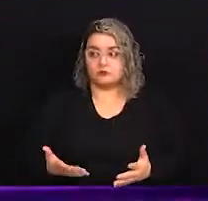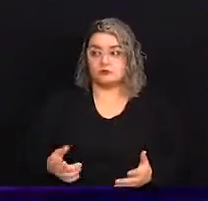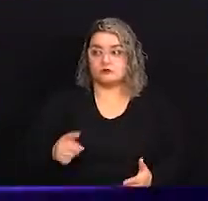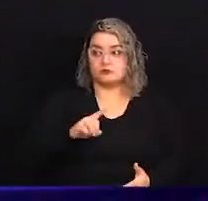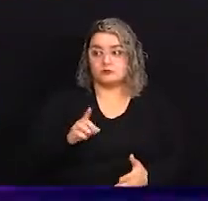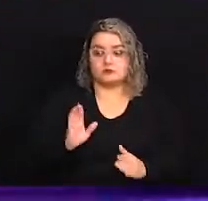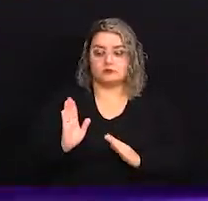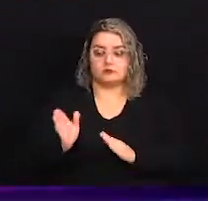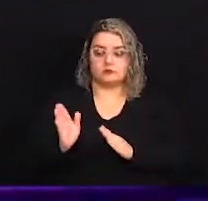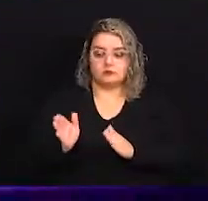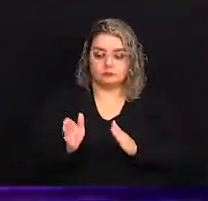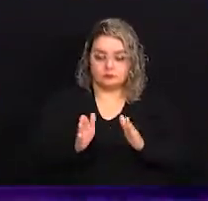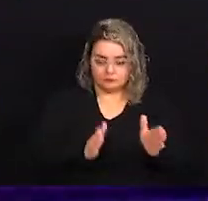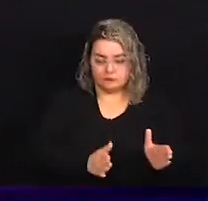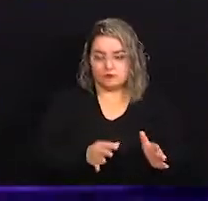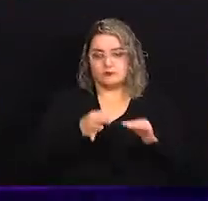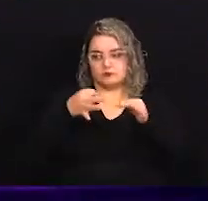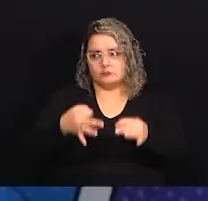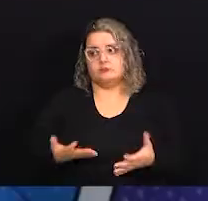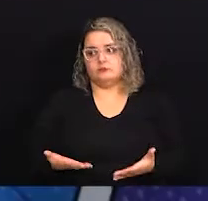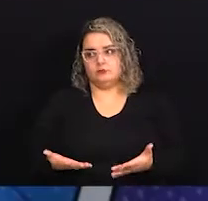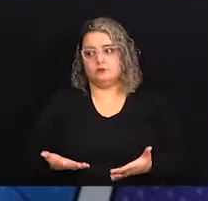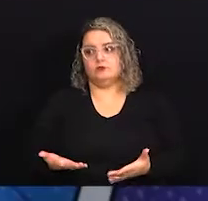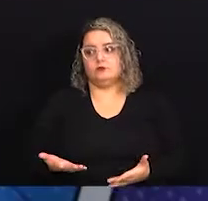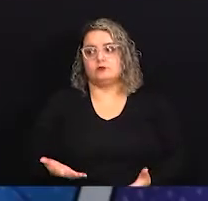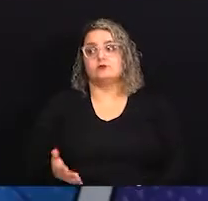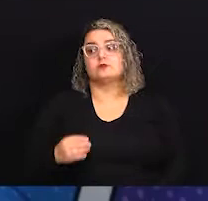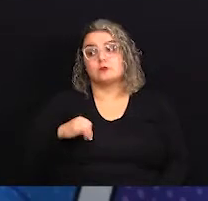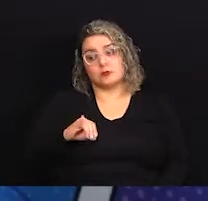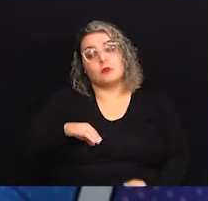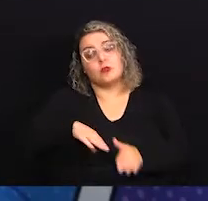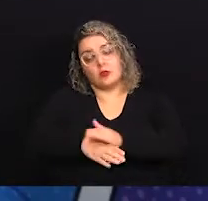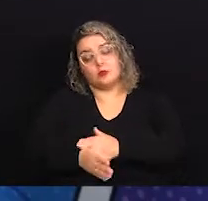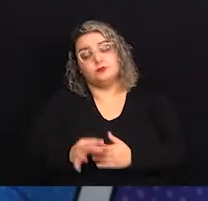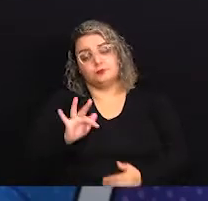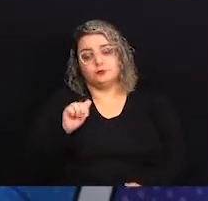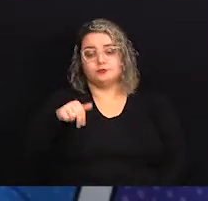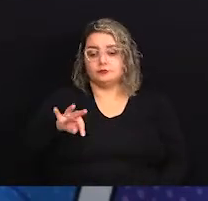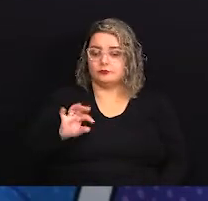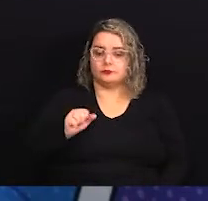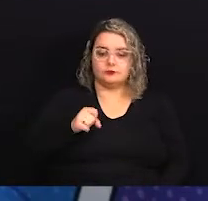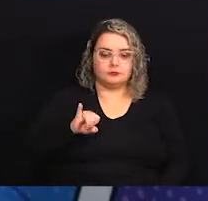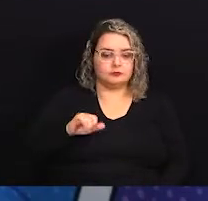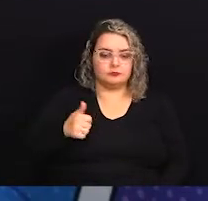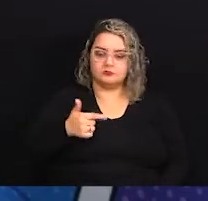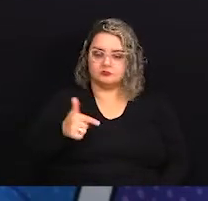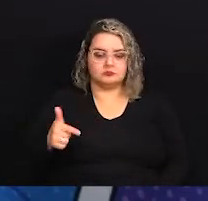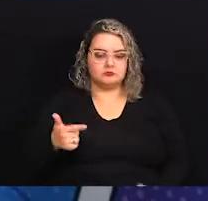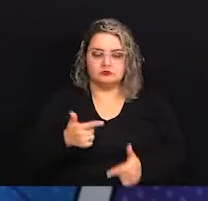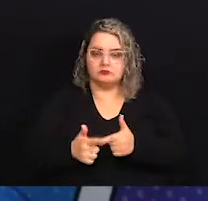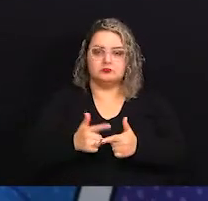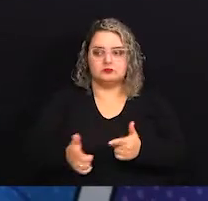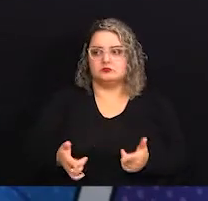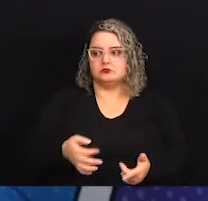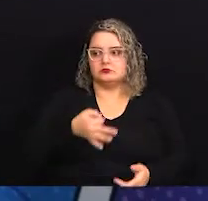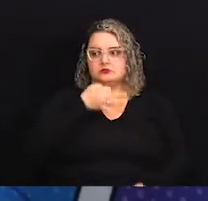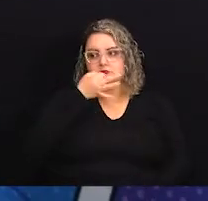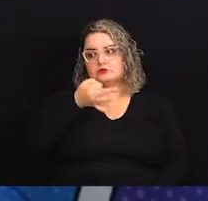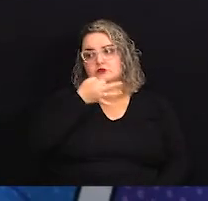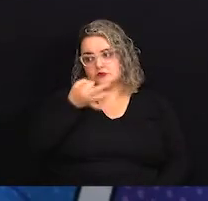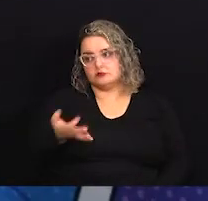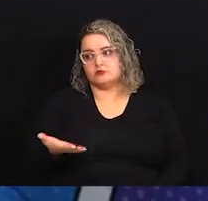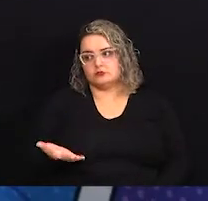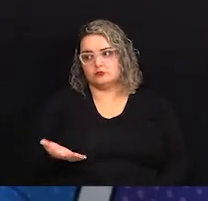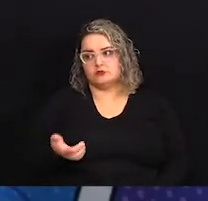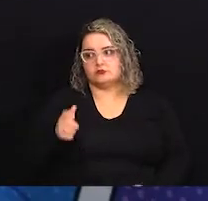não linearidade da história. Mas é uma coisa que, se você já está acostumado a ler fantasia, você não vai ter nenhum problema. Então, essa seria a principal crítica que eu